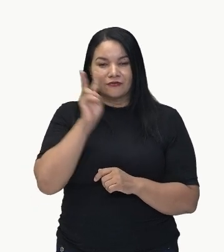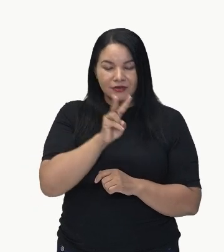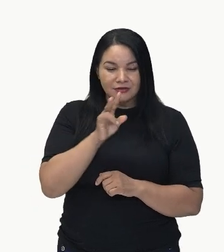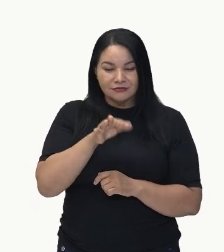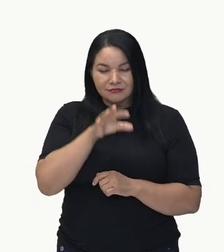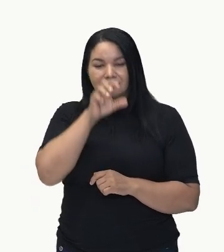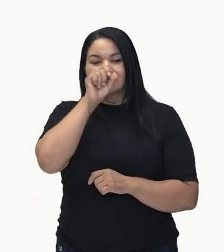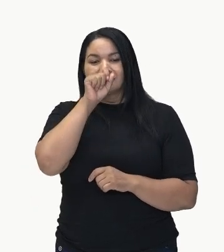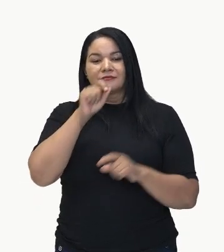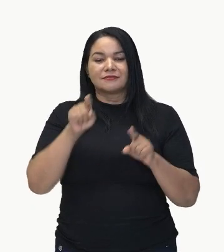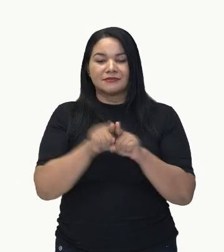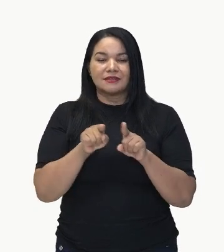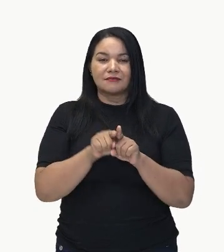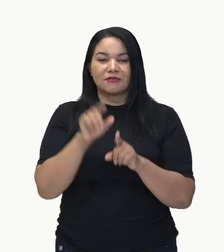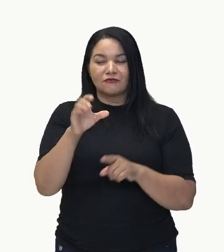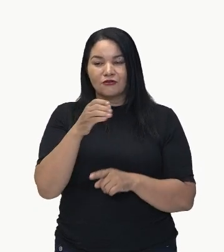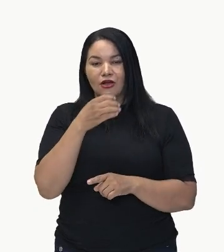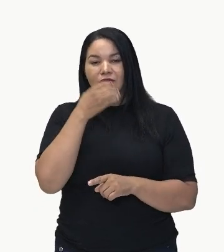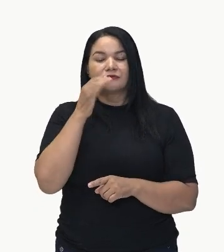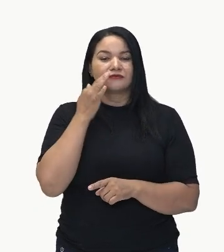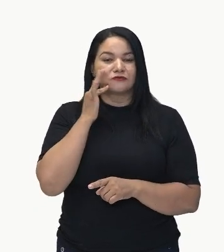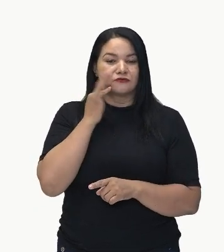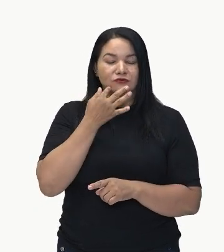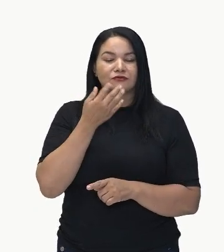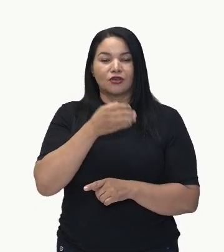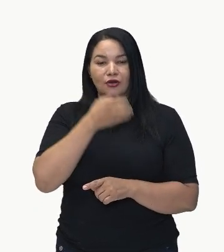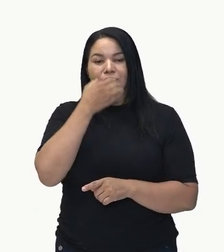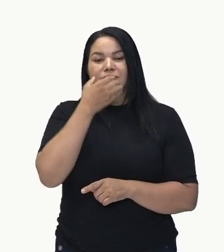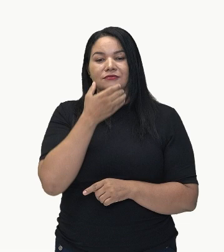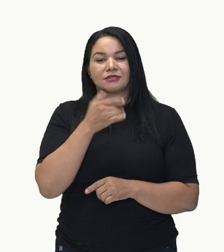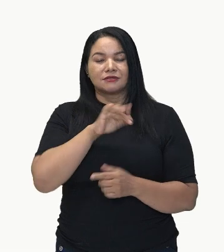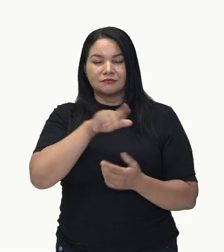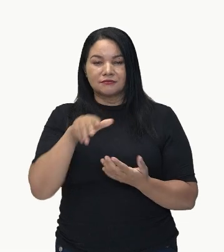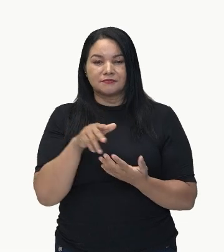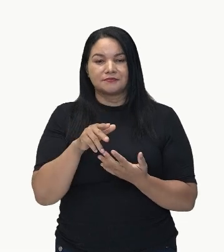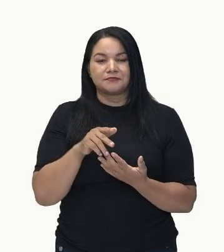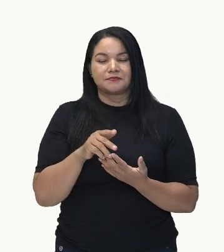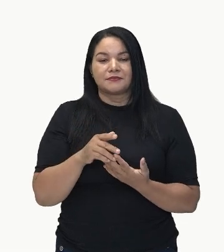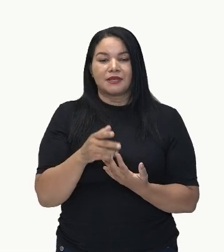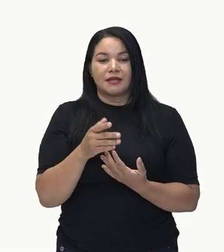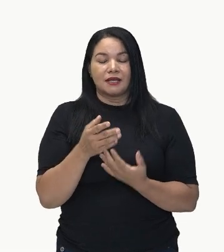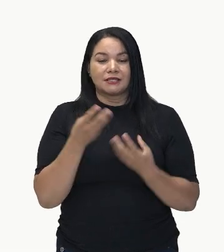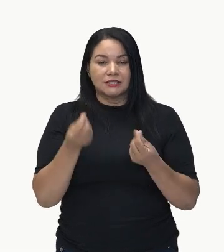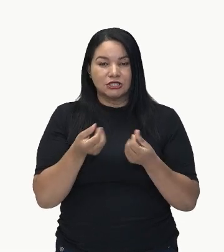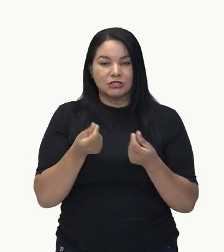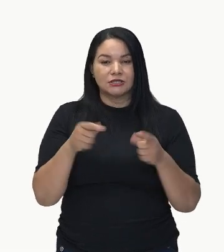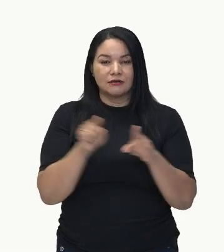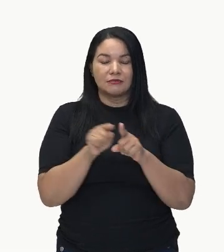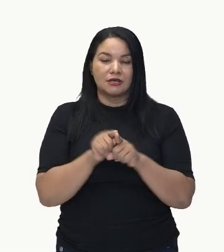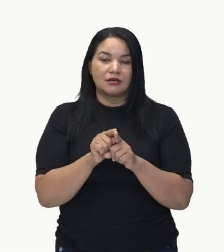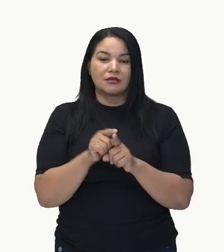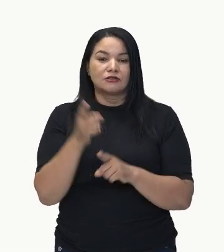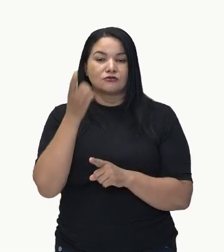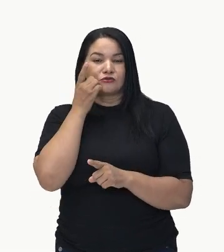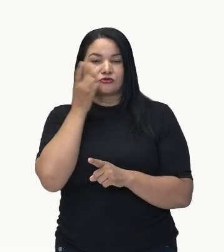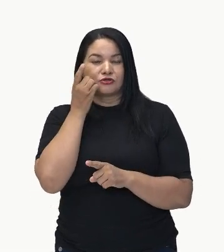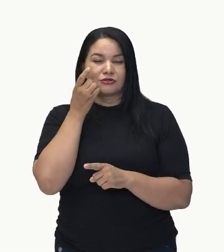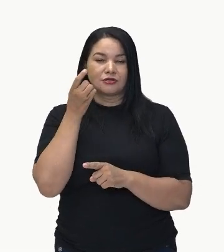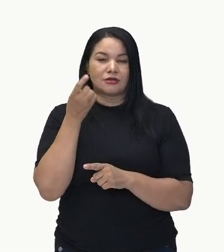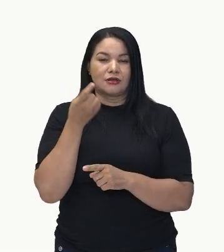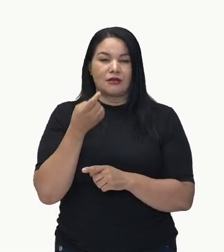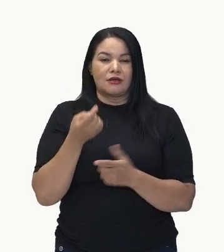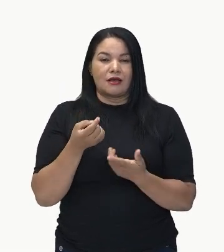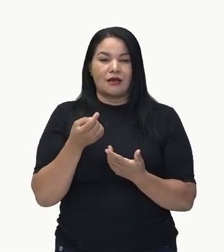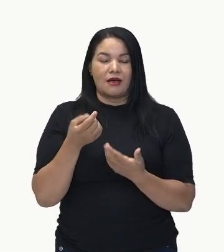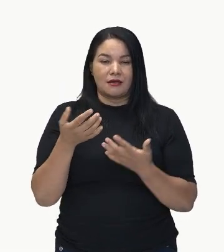é saber-lhe o sentido. Por isso, quando num dia de calor me sinto triste de gozá-lo